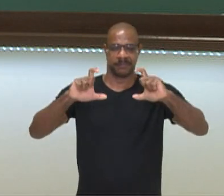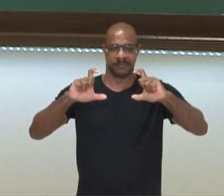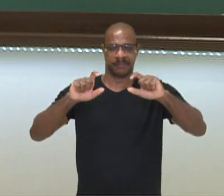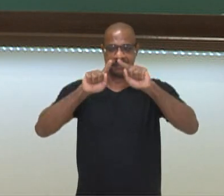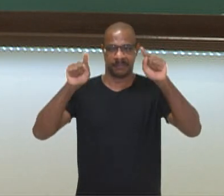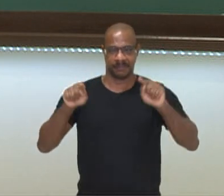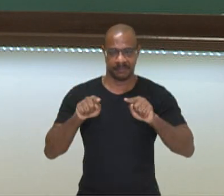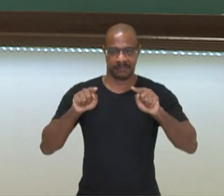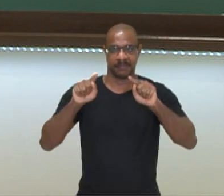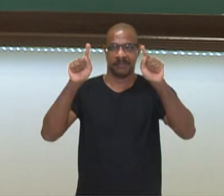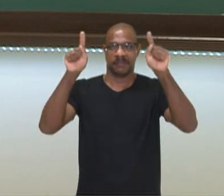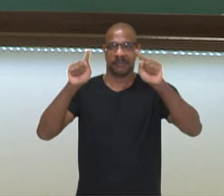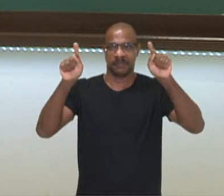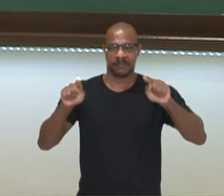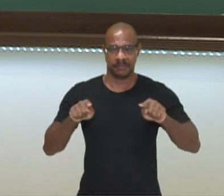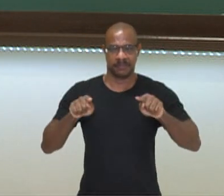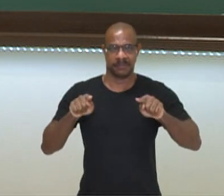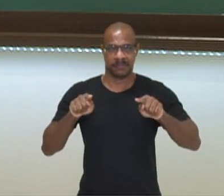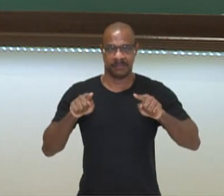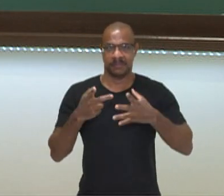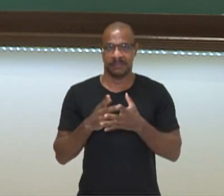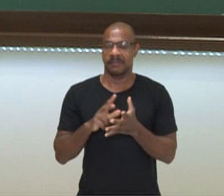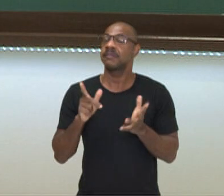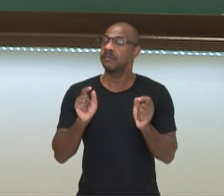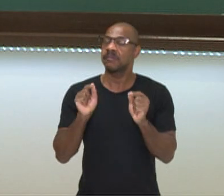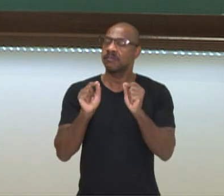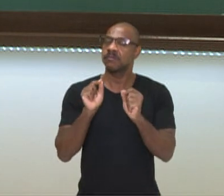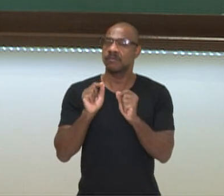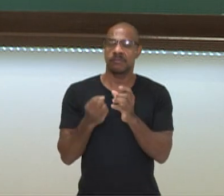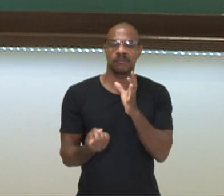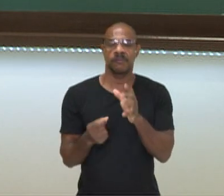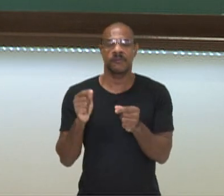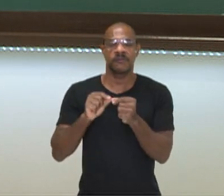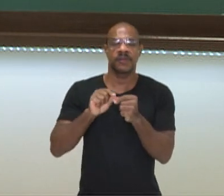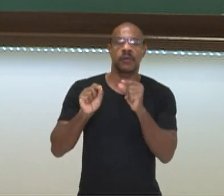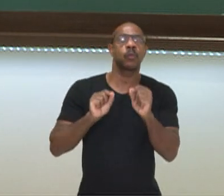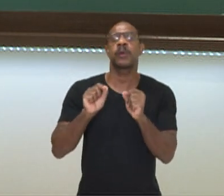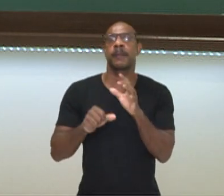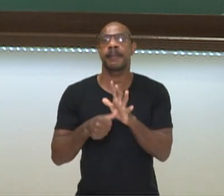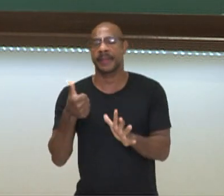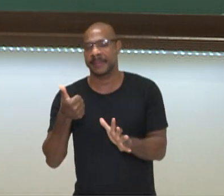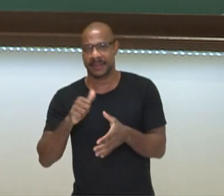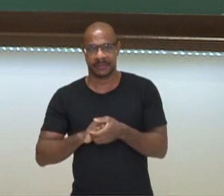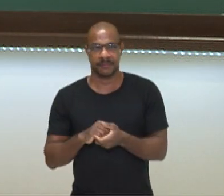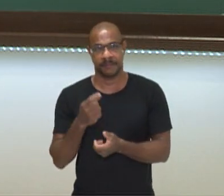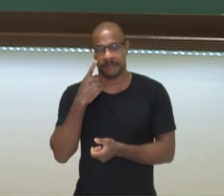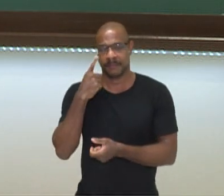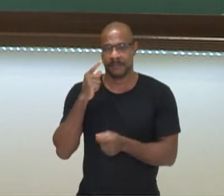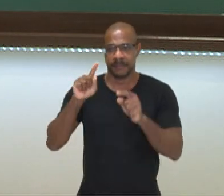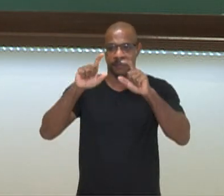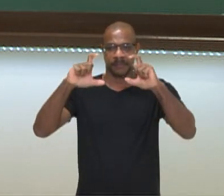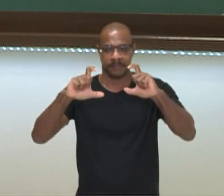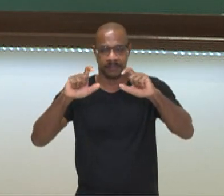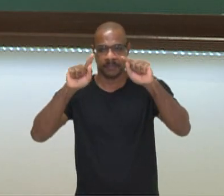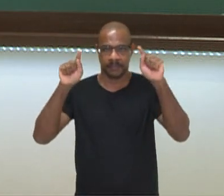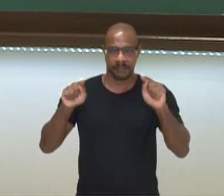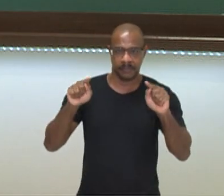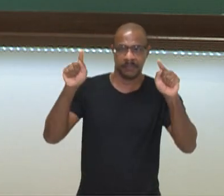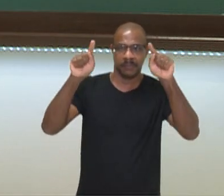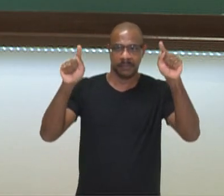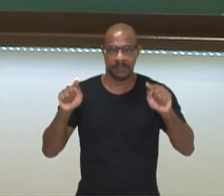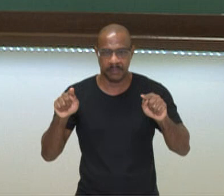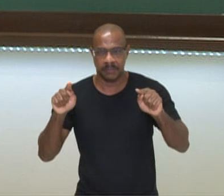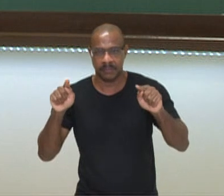de associação. Então, a gente já sabe que quando aparece um sinal de associação, eu vou olhar